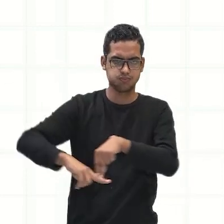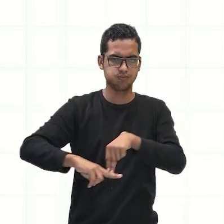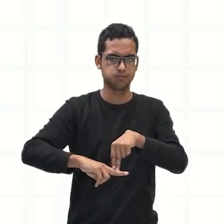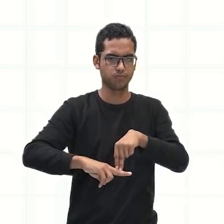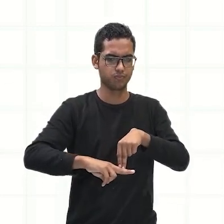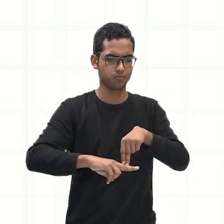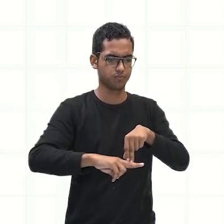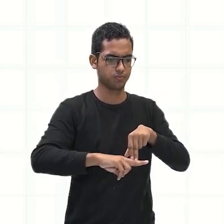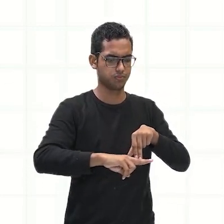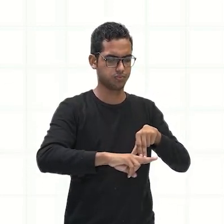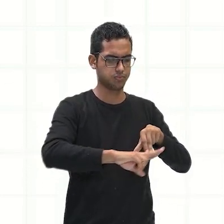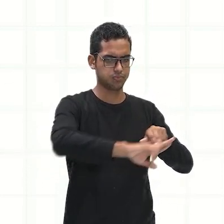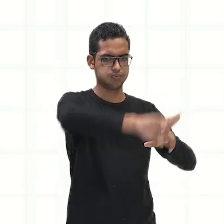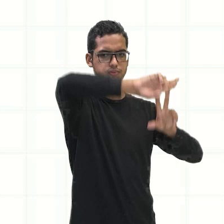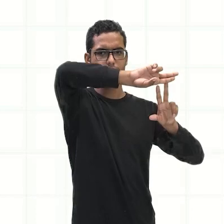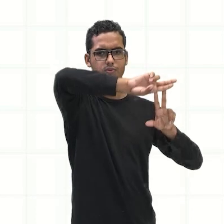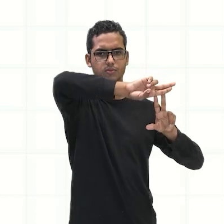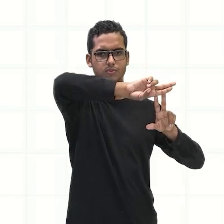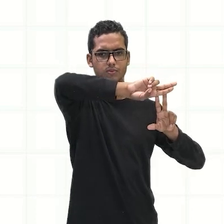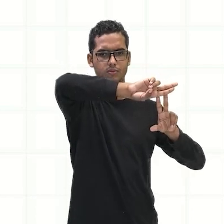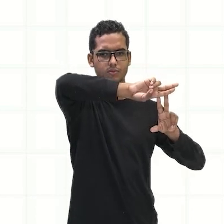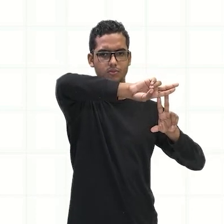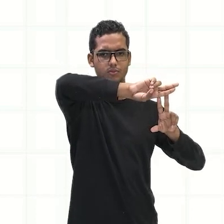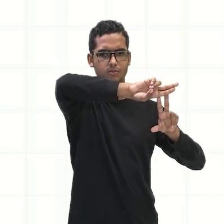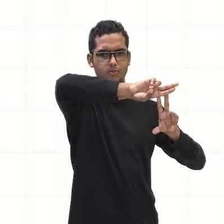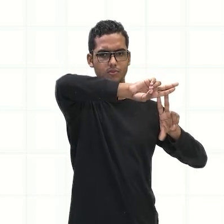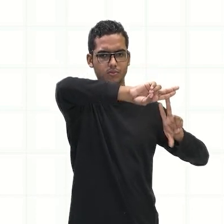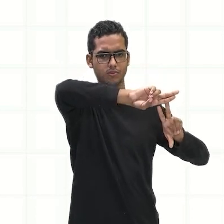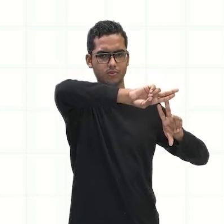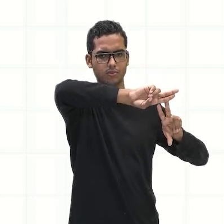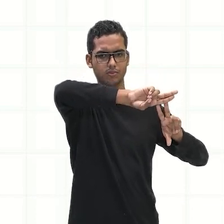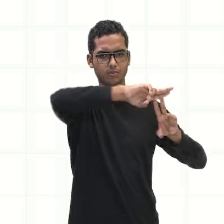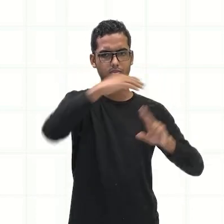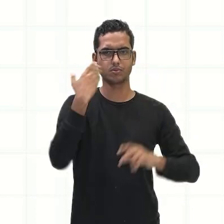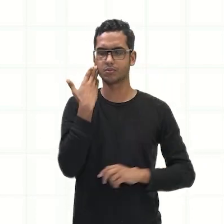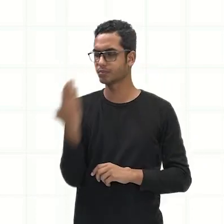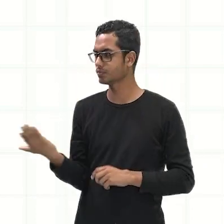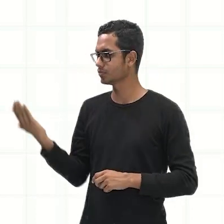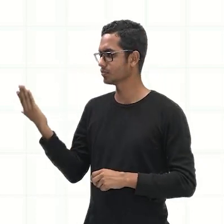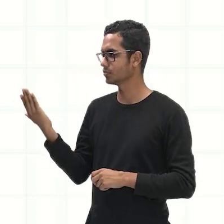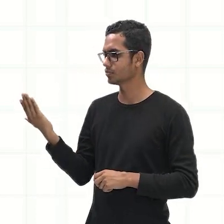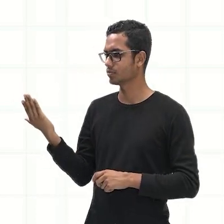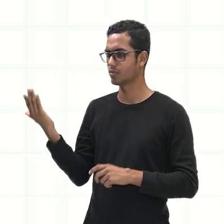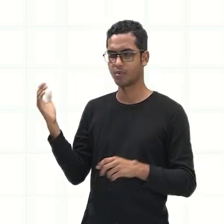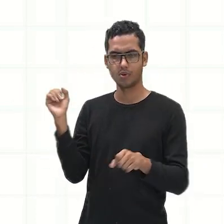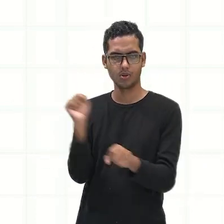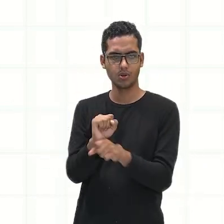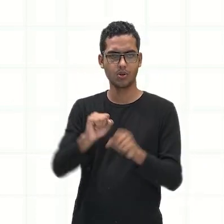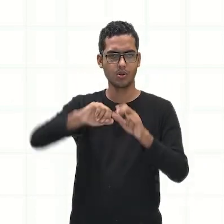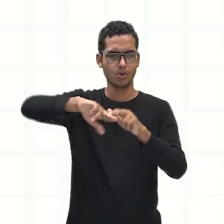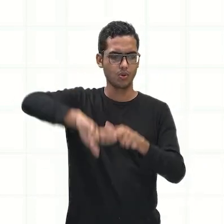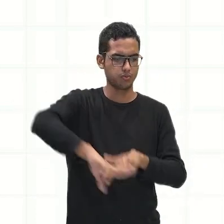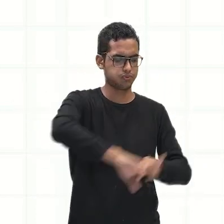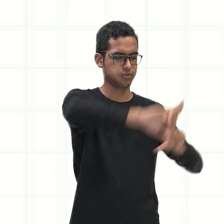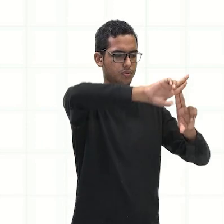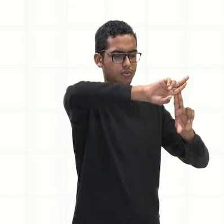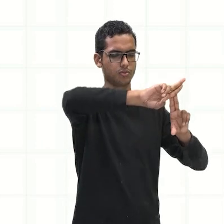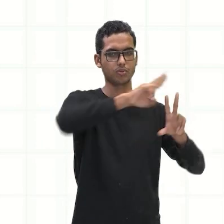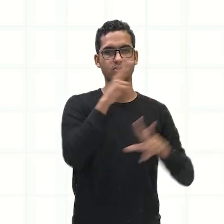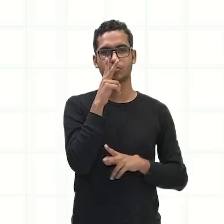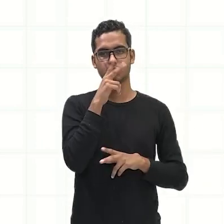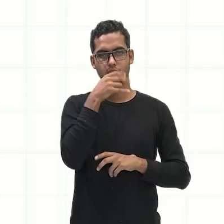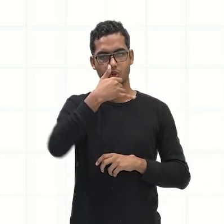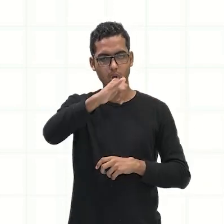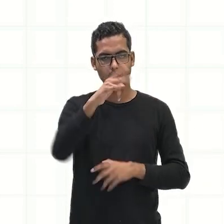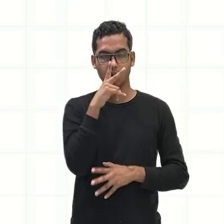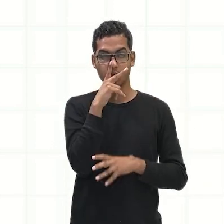rampa. Quando ele chega nessa outra posição, ele para um pouquinho lá, ó, faz ali a sua pose e tem a energia potencial,